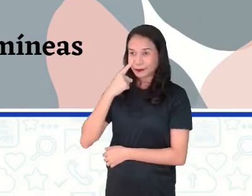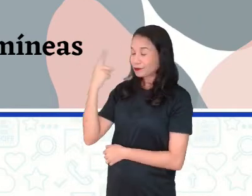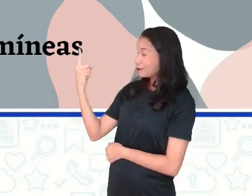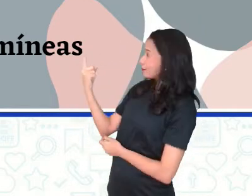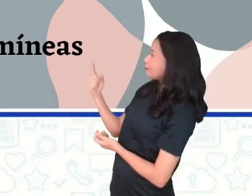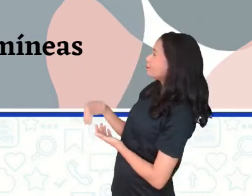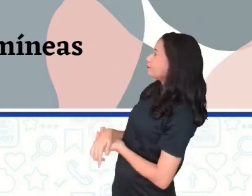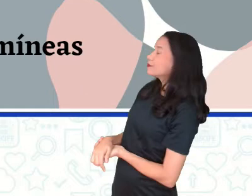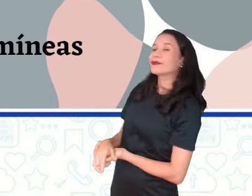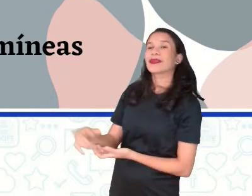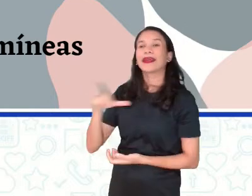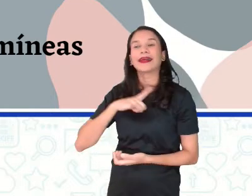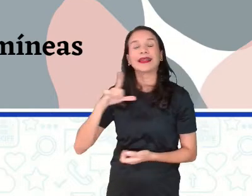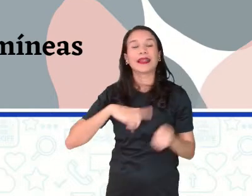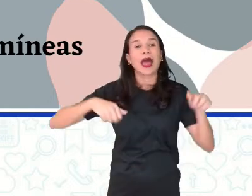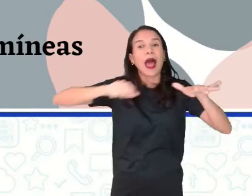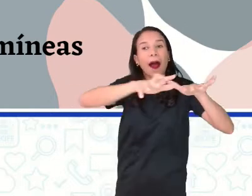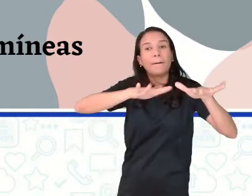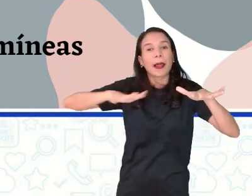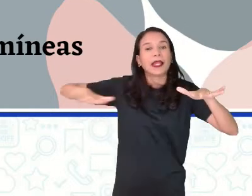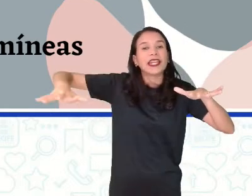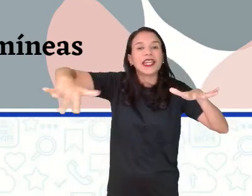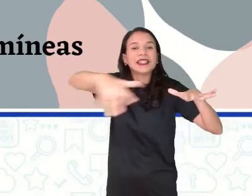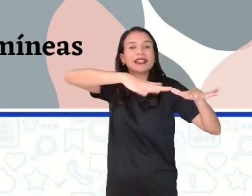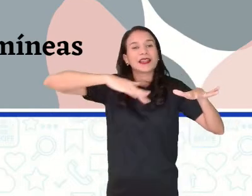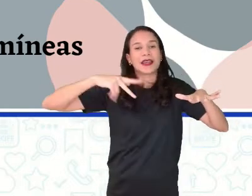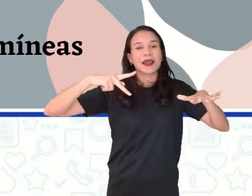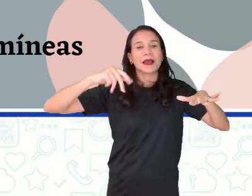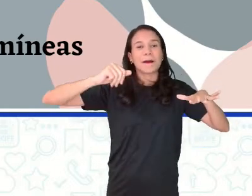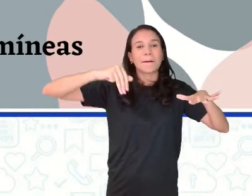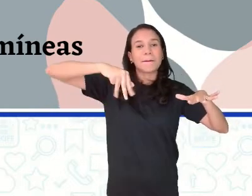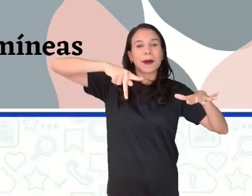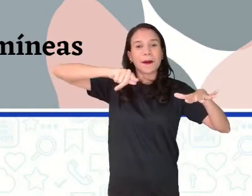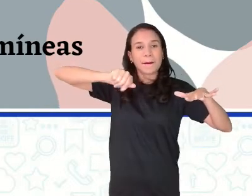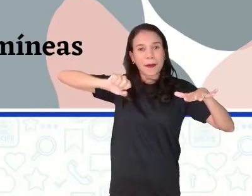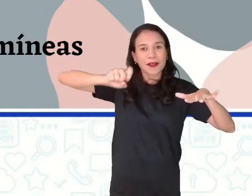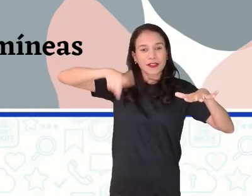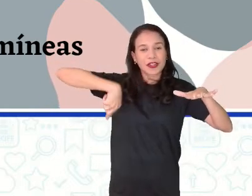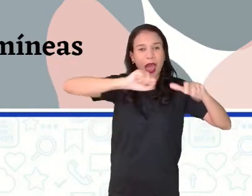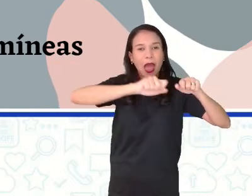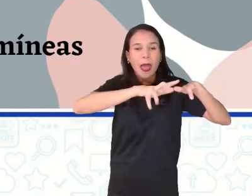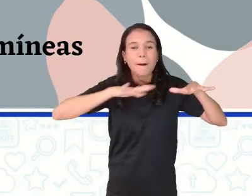nós temos a planície dos Pampas, né, que são chamados campos